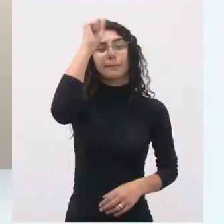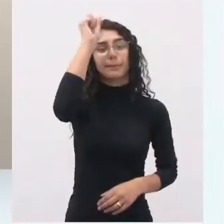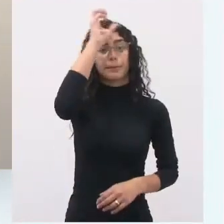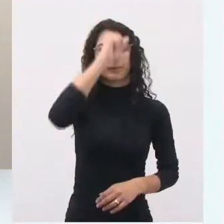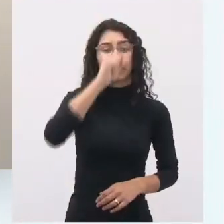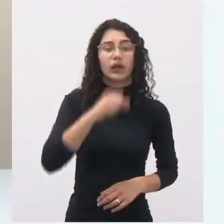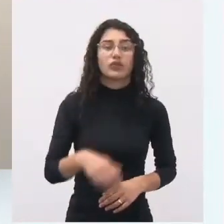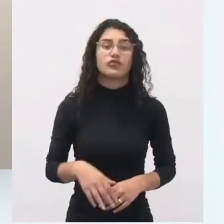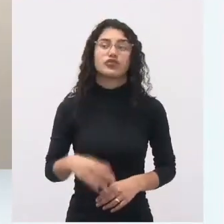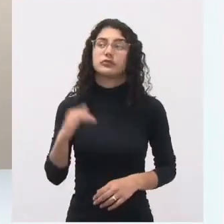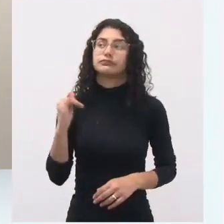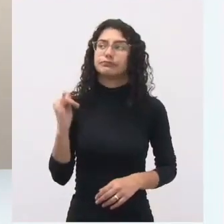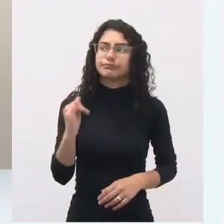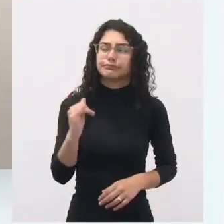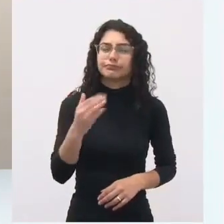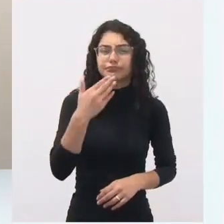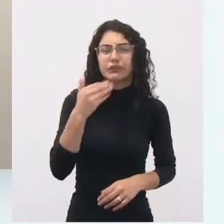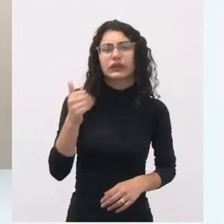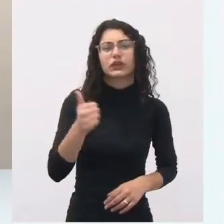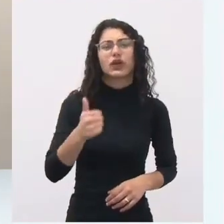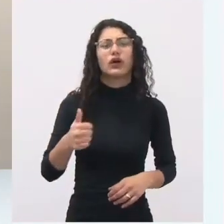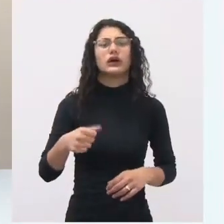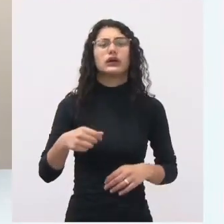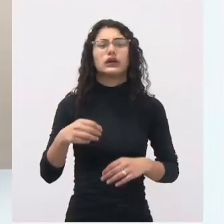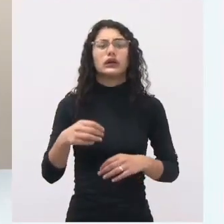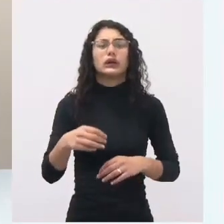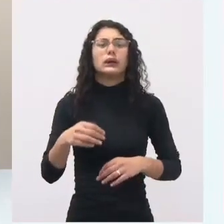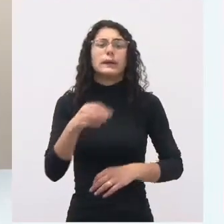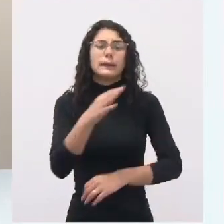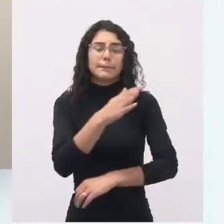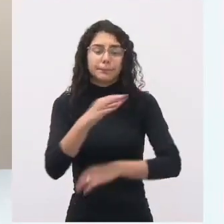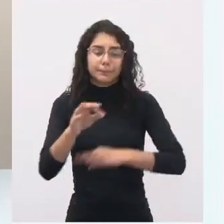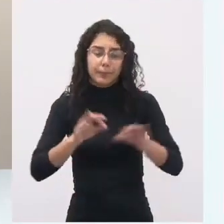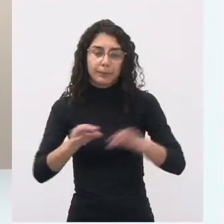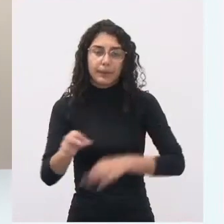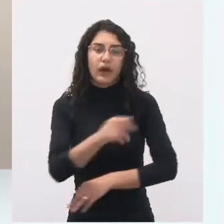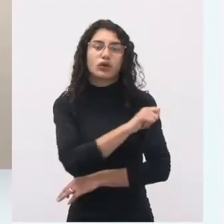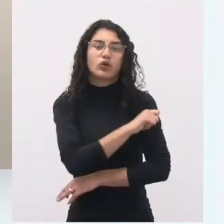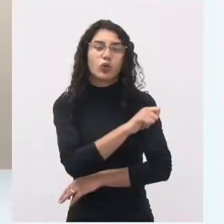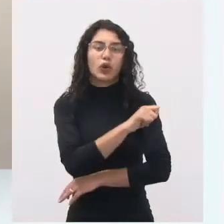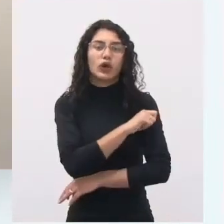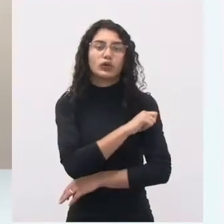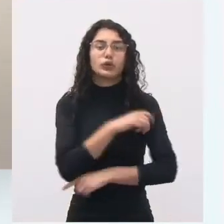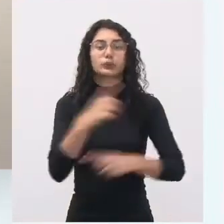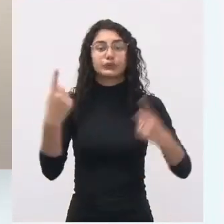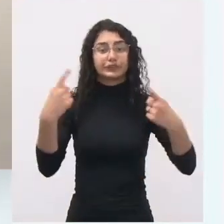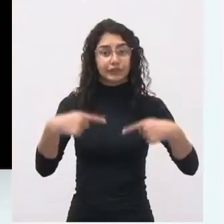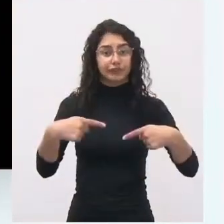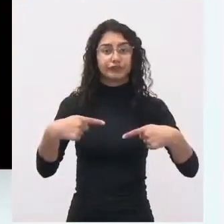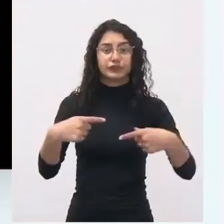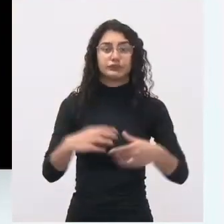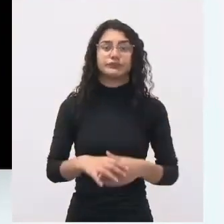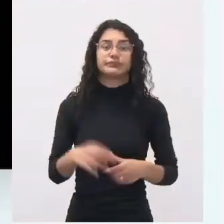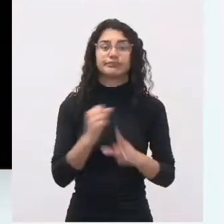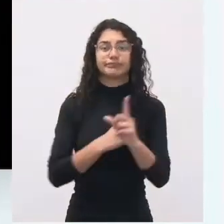ainda mais significativa e que prepare esse aluno para os desafios que ele tem que viver na sociedade de